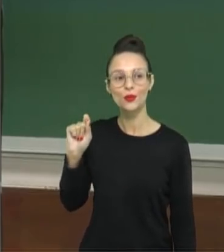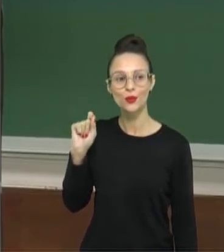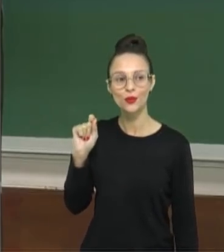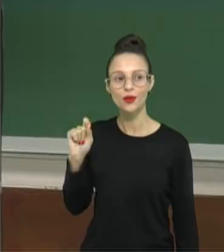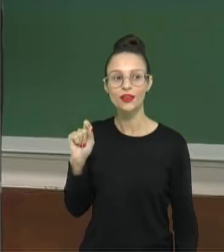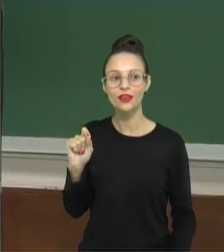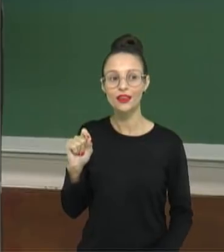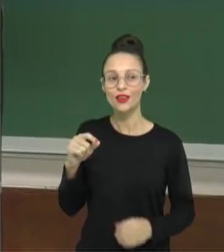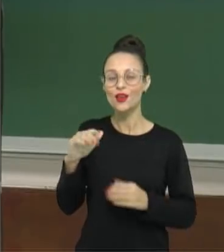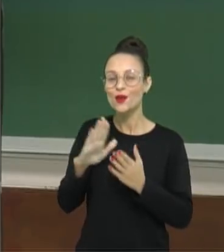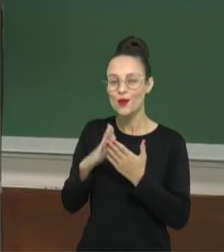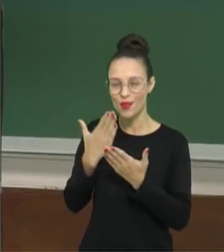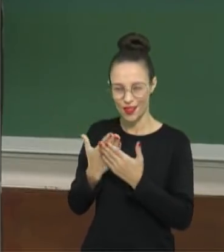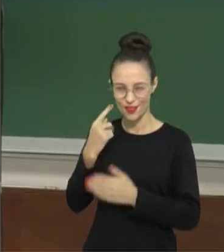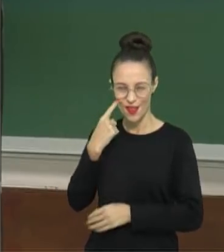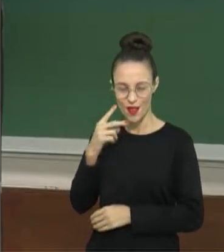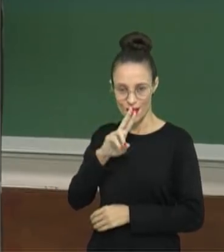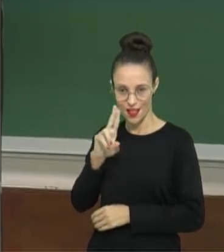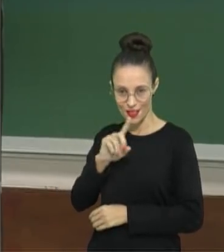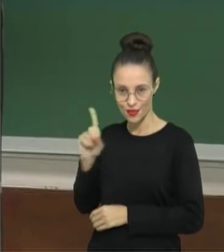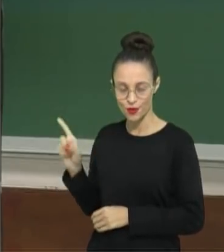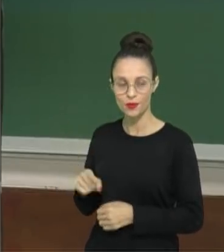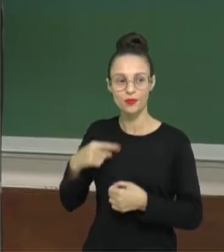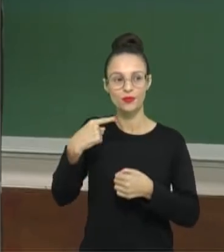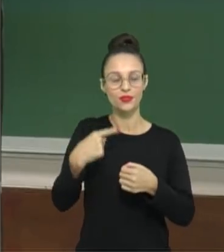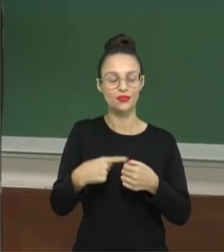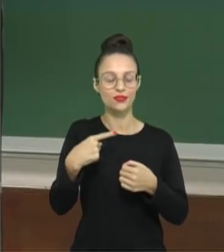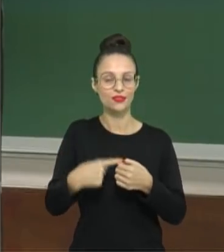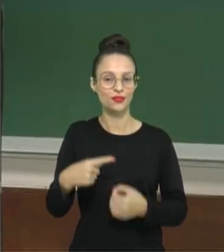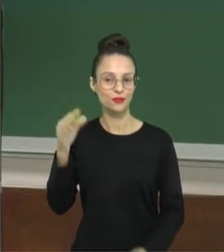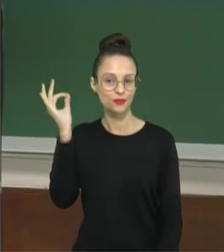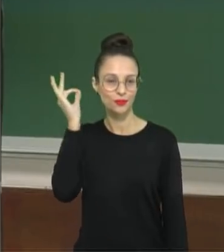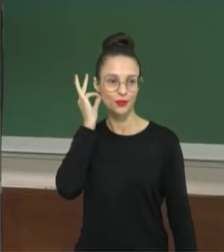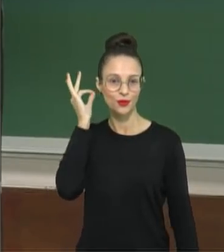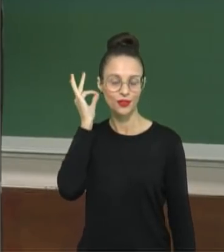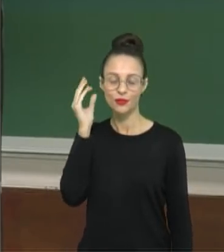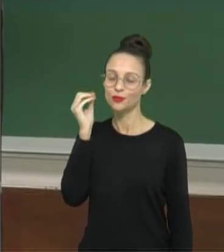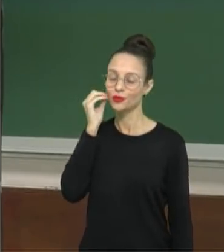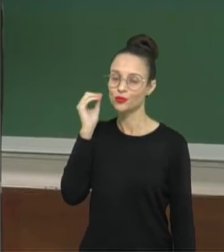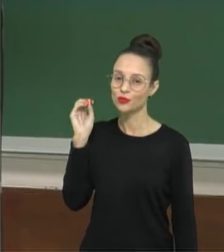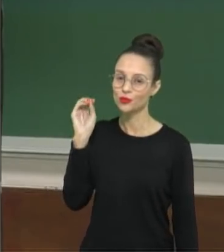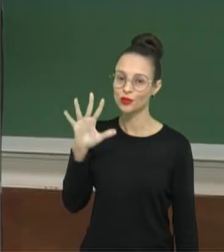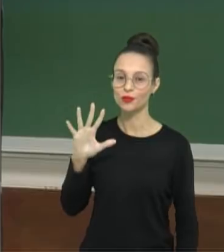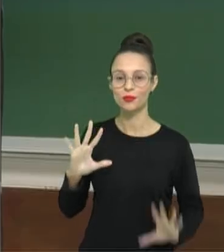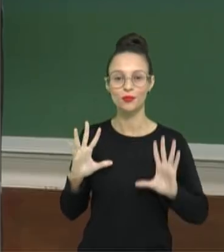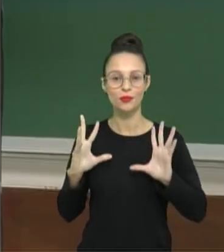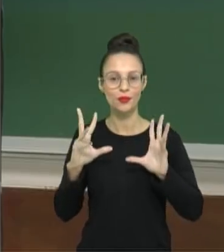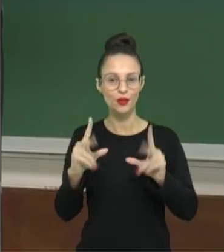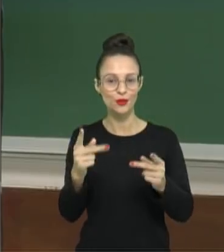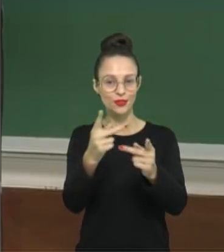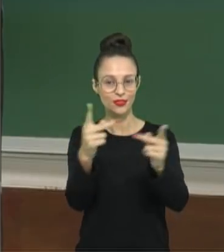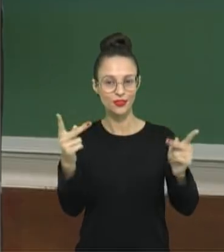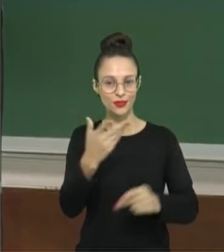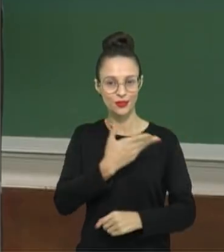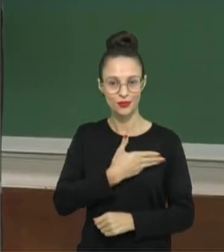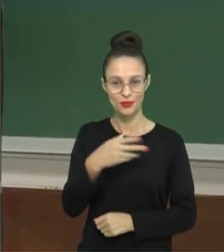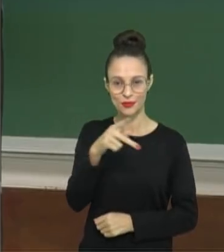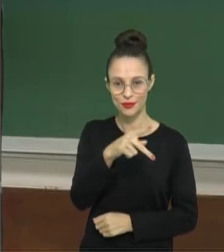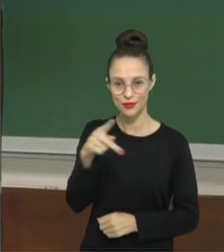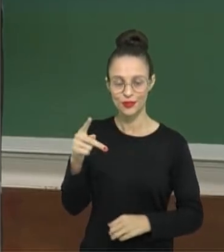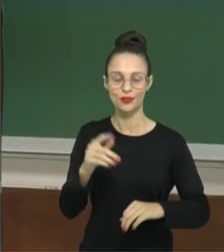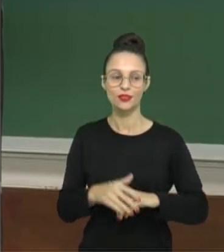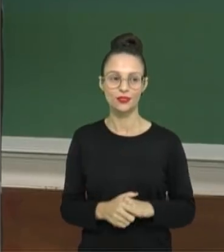Edson Pietrobelli, da cidade de Ponta Grossa. Beijo para você e para todos os seus amigos e